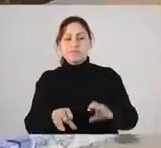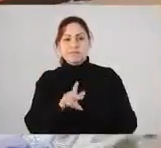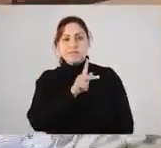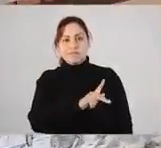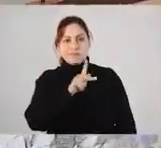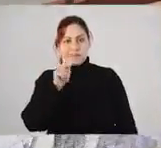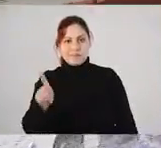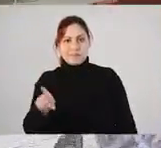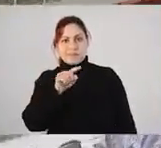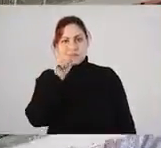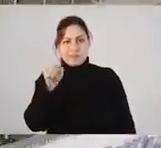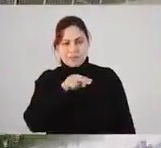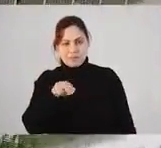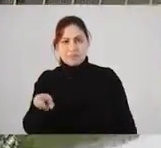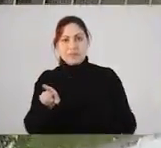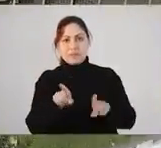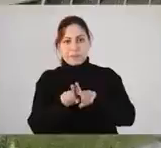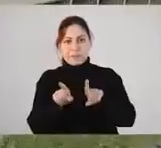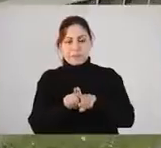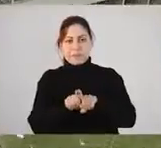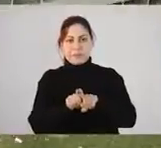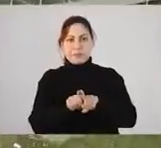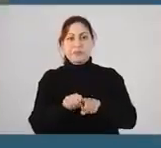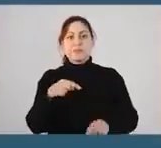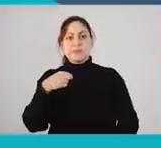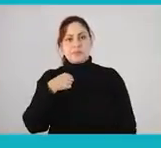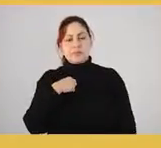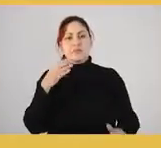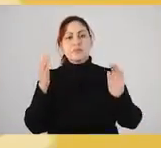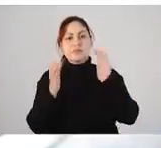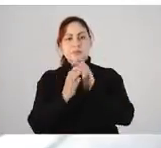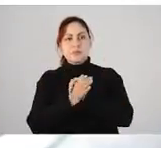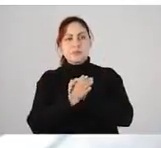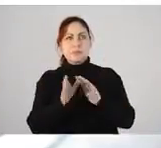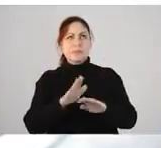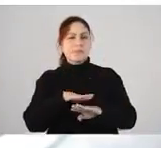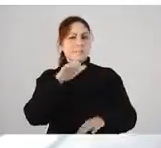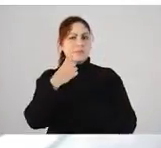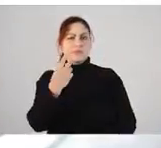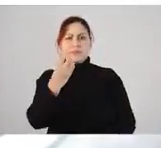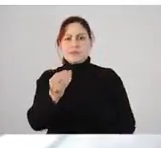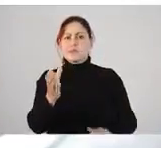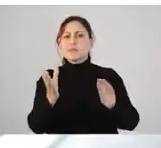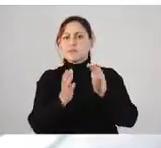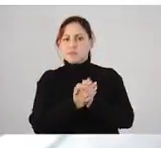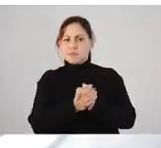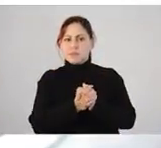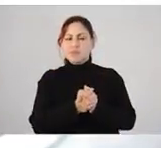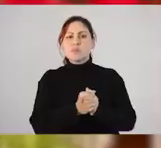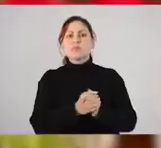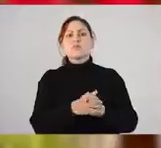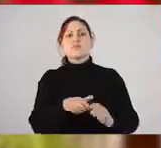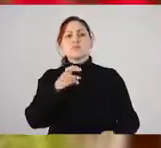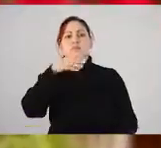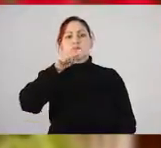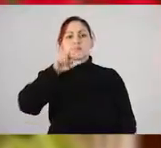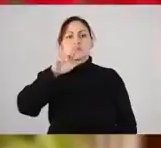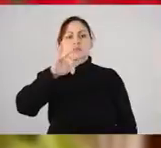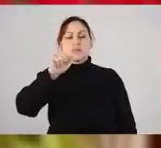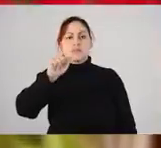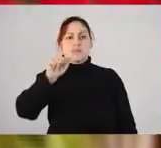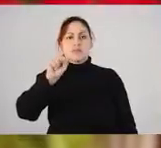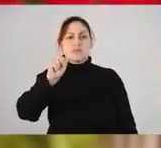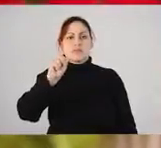da zona norte no bairro Paineiras. Sou casado há mais de 10 anos com a